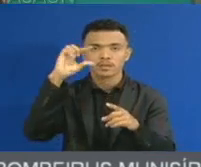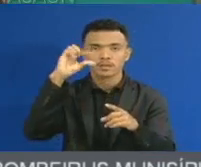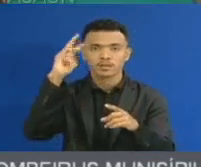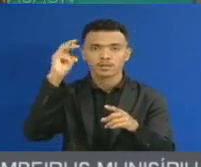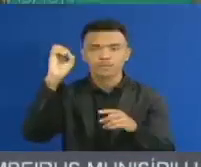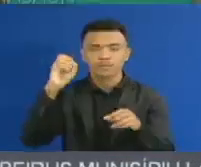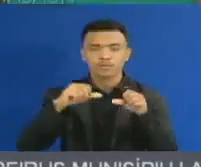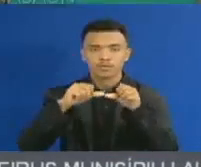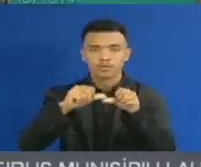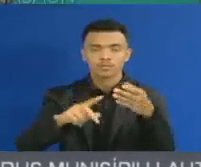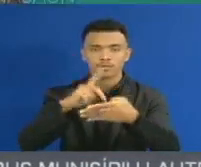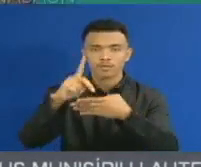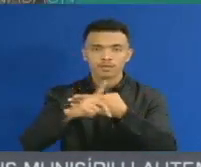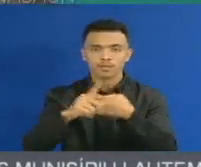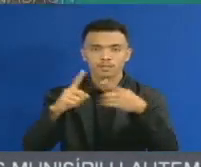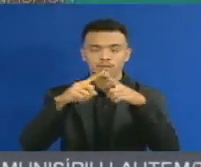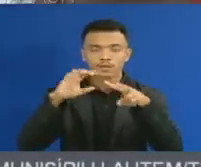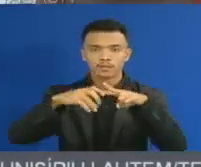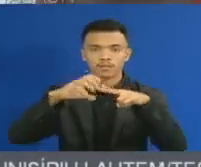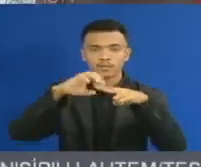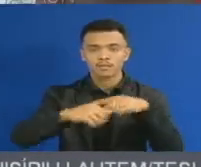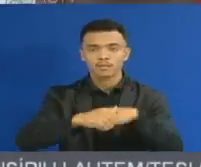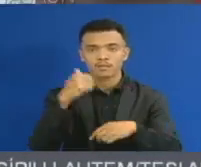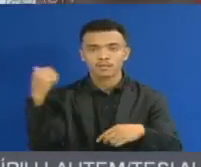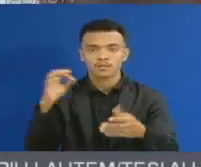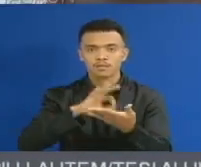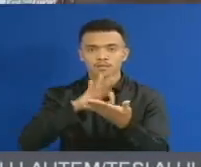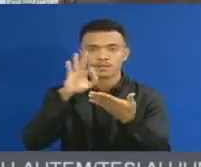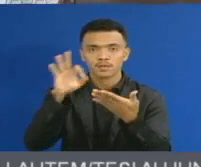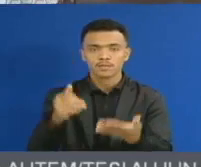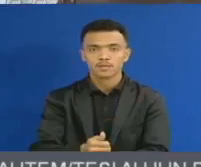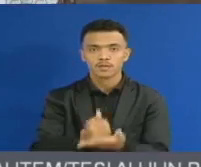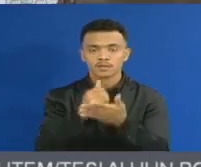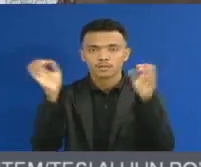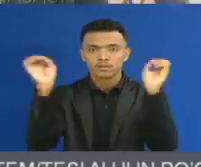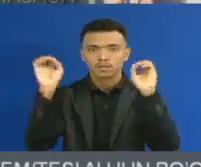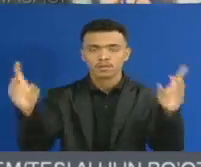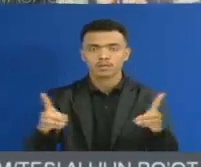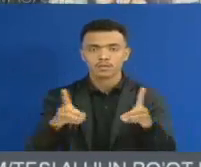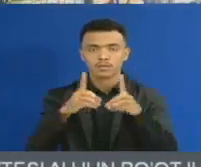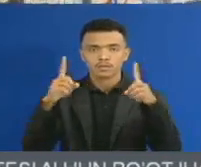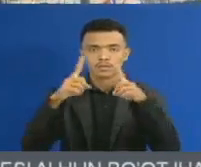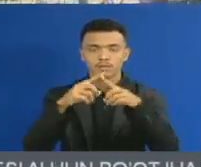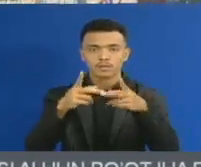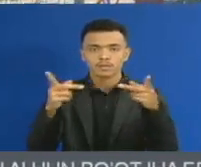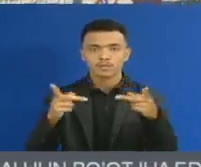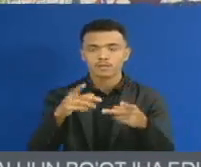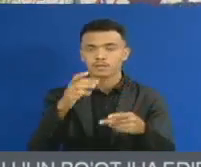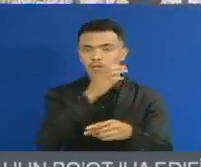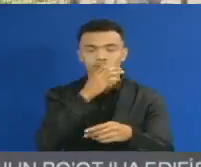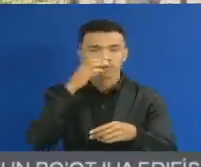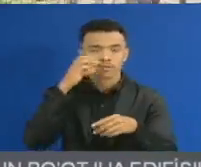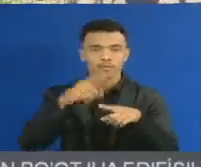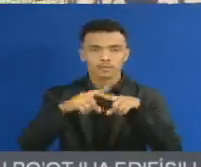ne, ba iha cooperativa Seluk. Formação ba capacitação, laus acontece de ba iha setor agricultura, mai